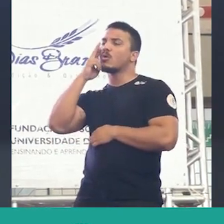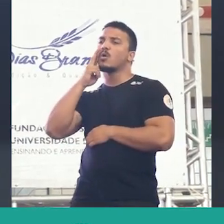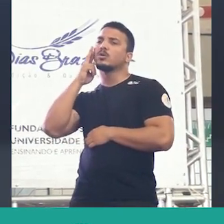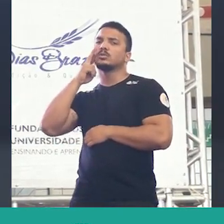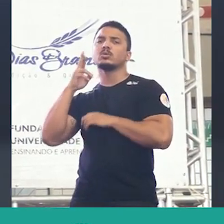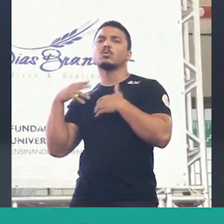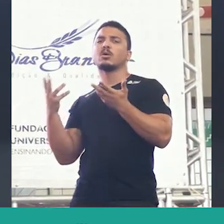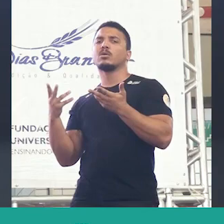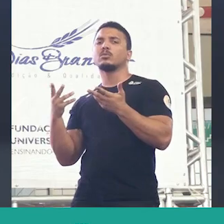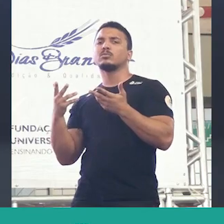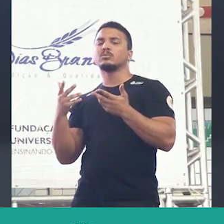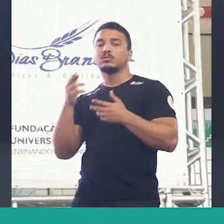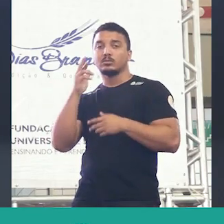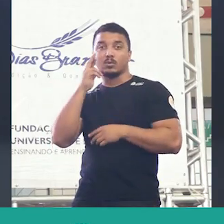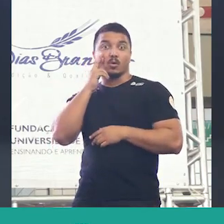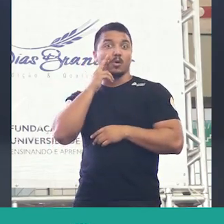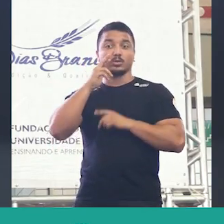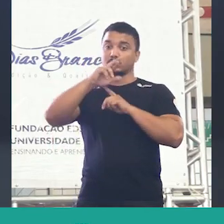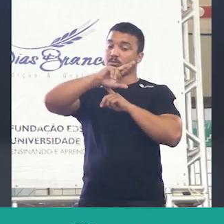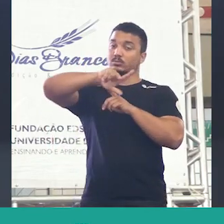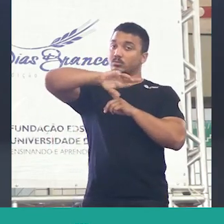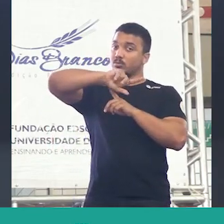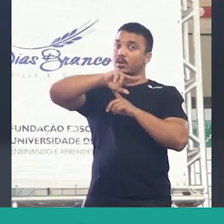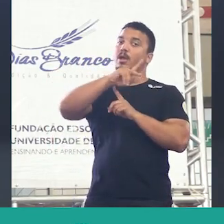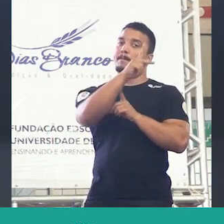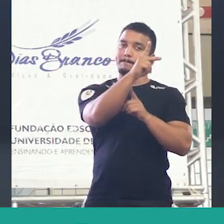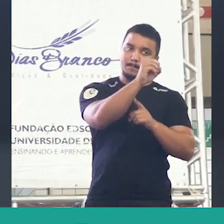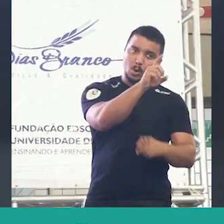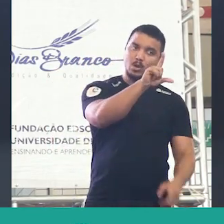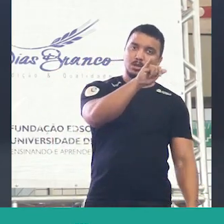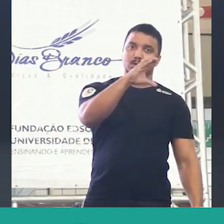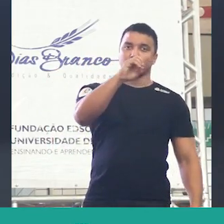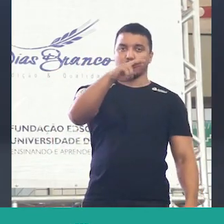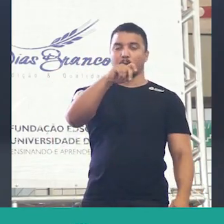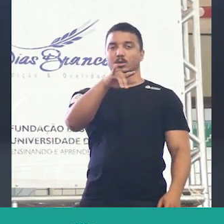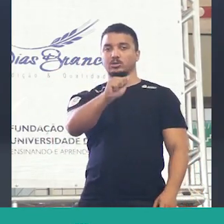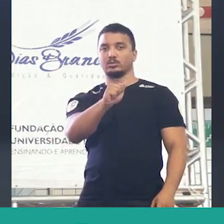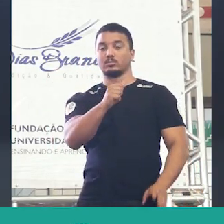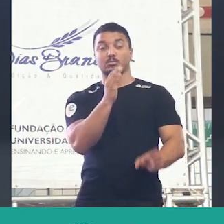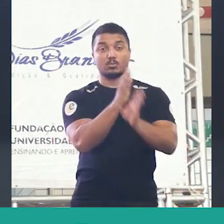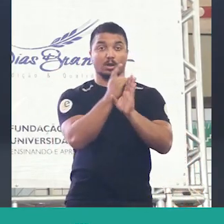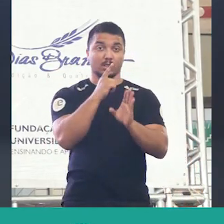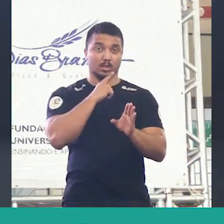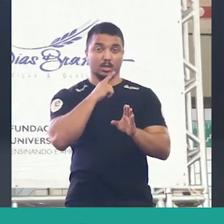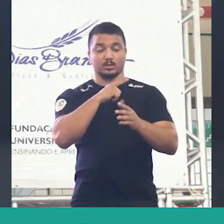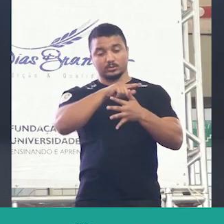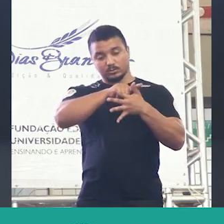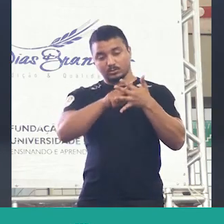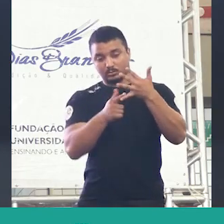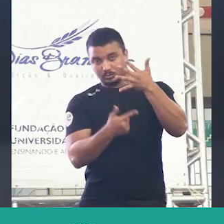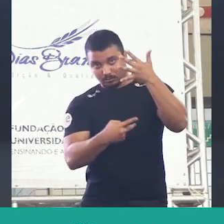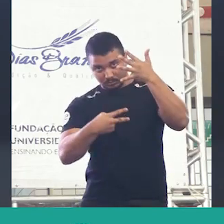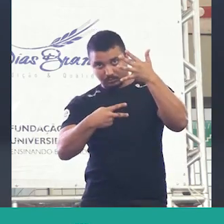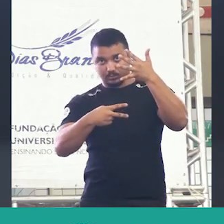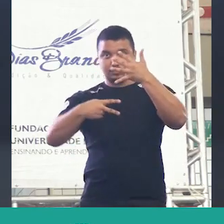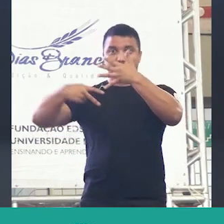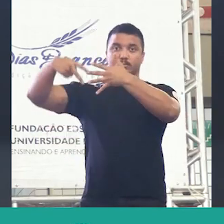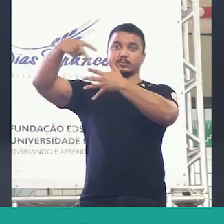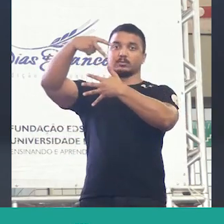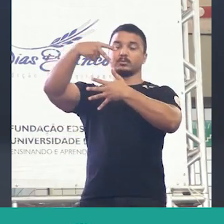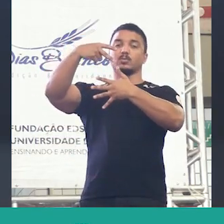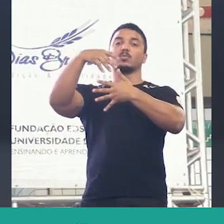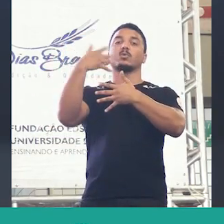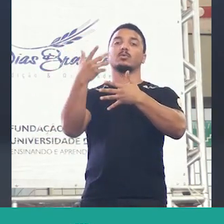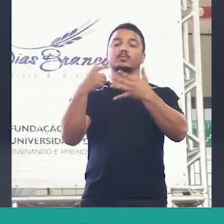rosa? Rosa não é monocromático, é policromático. Porque na nossa natureza nós temos 7 cores. Quais são